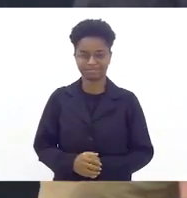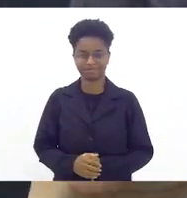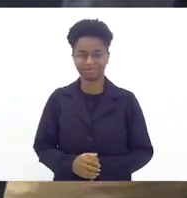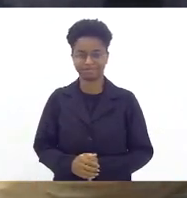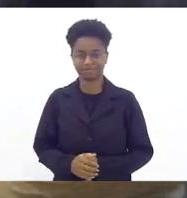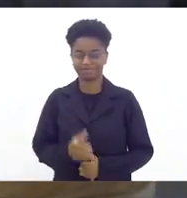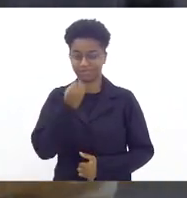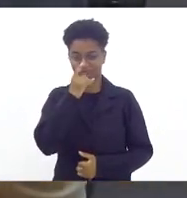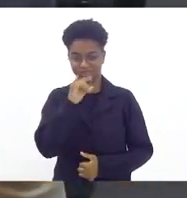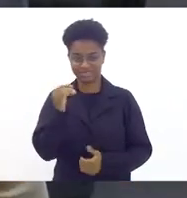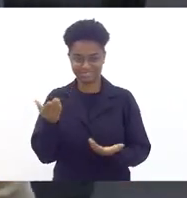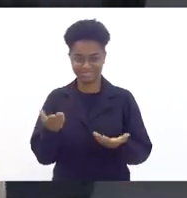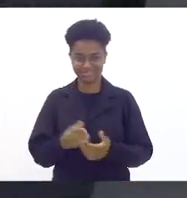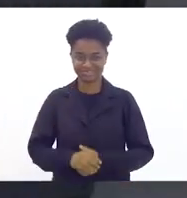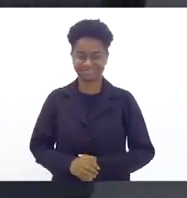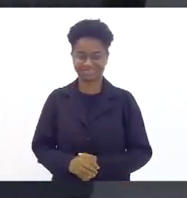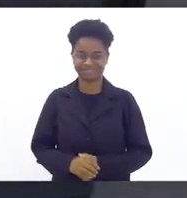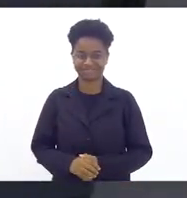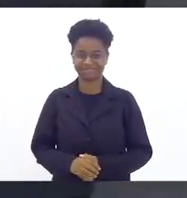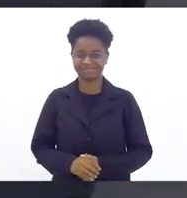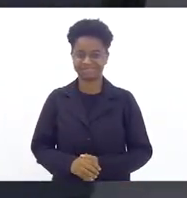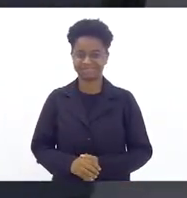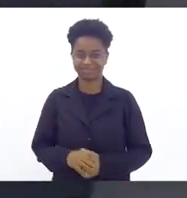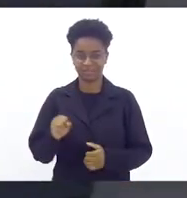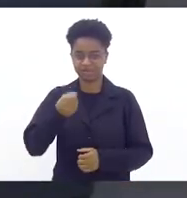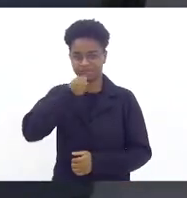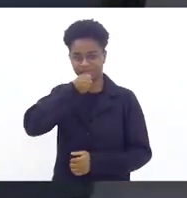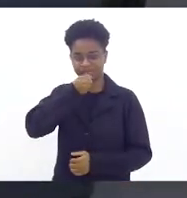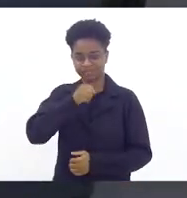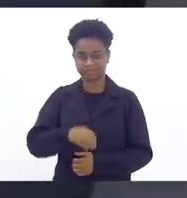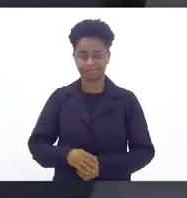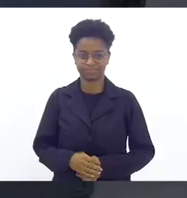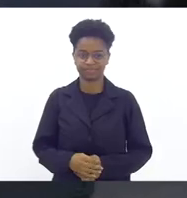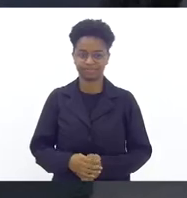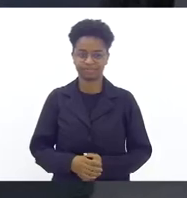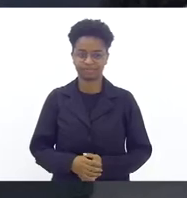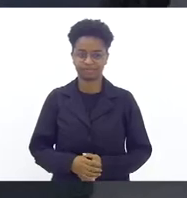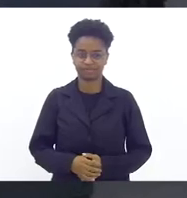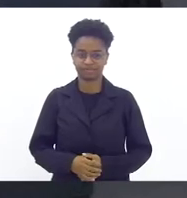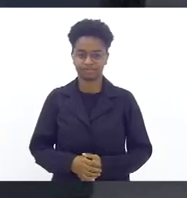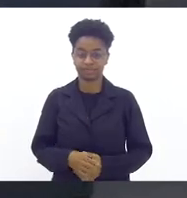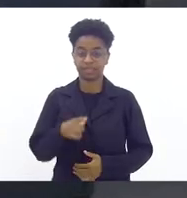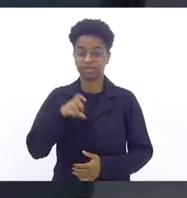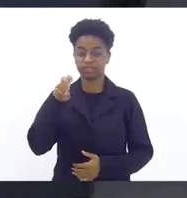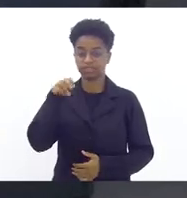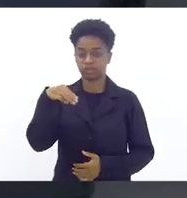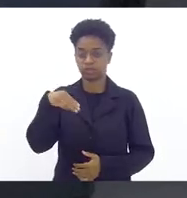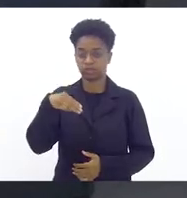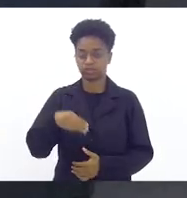Bom dia. Pega o microfone aí. Você tem cinco minutos.